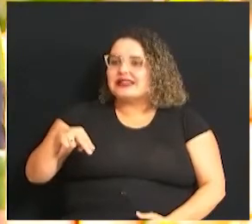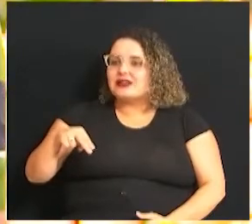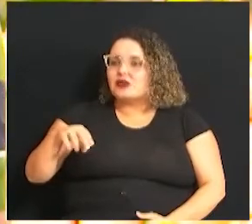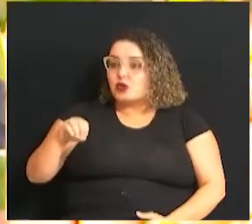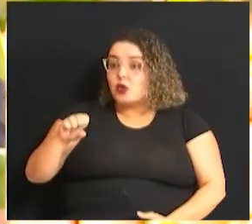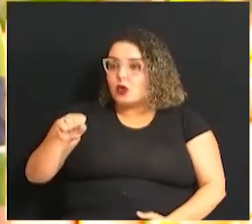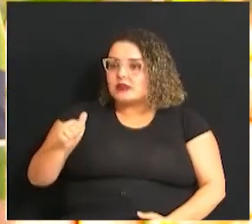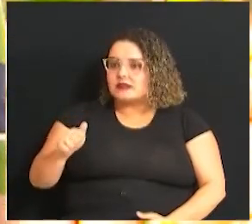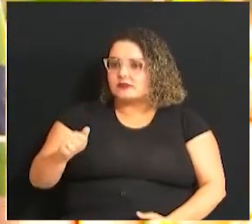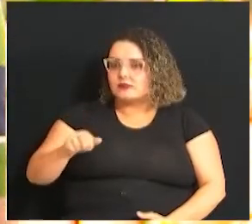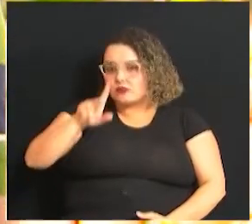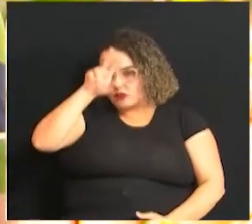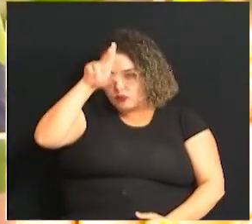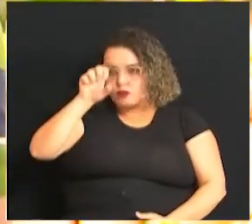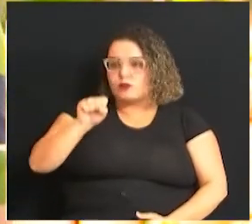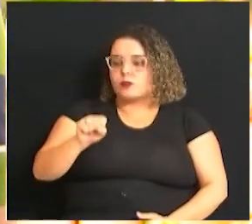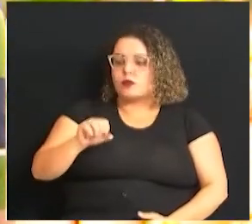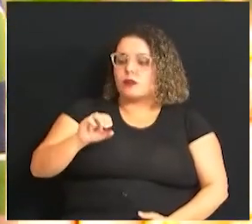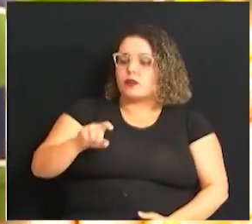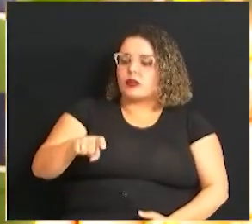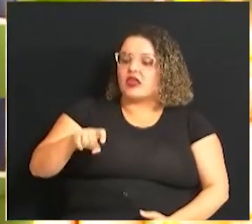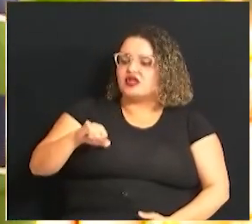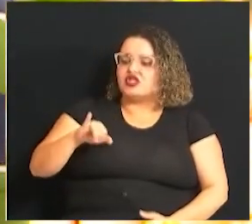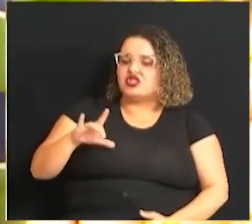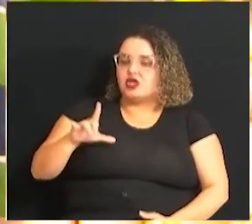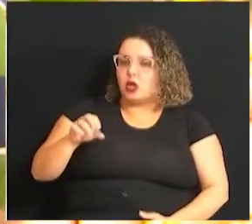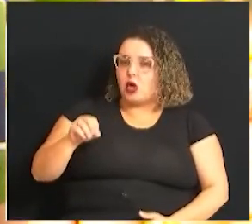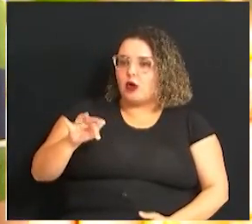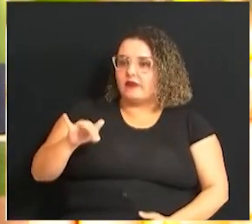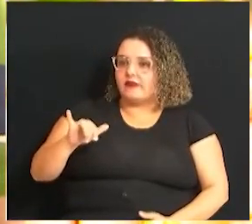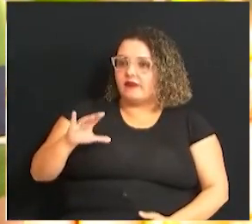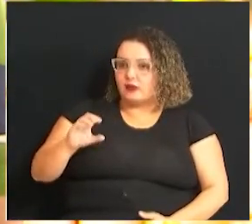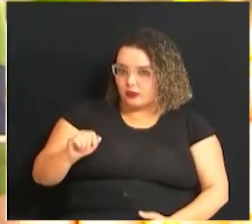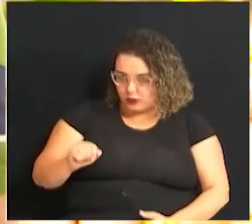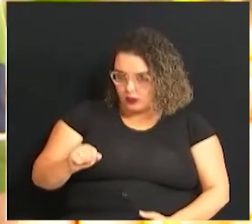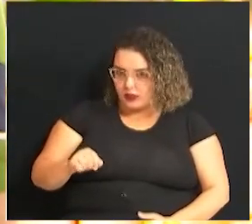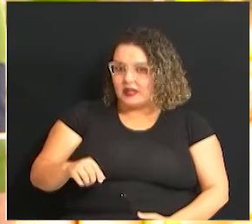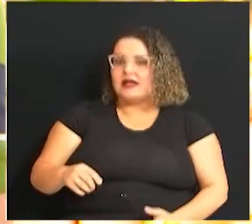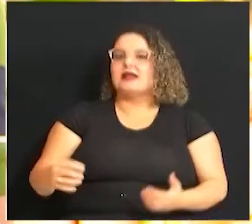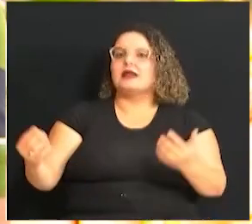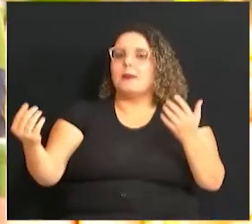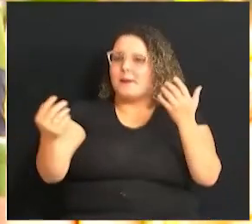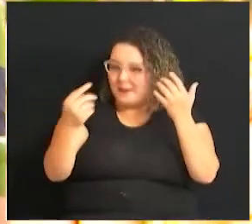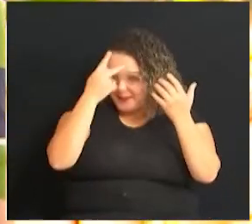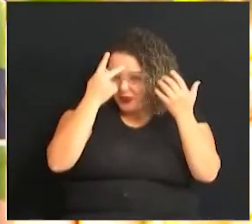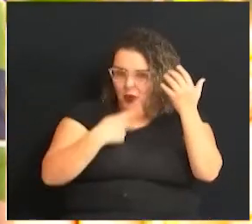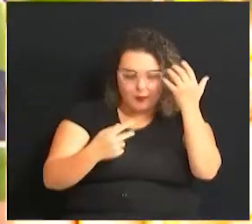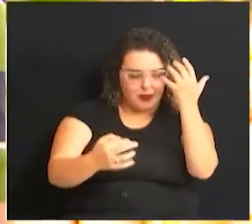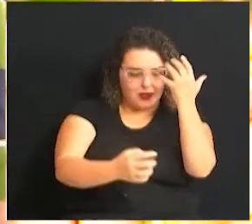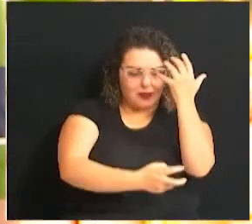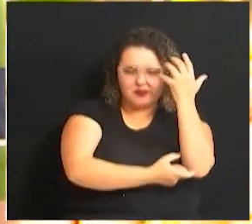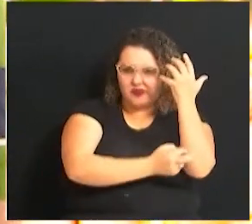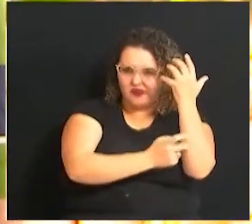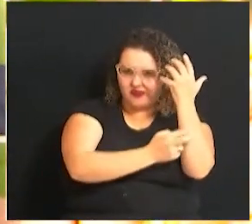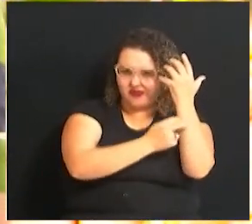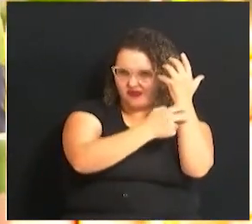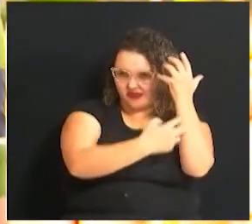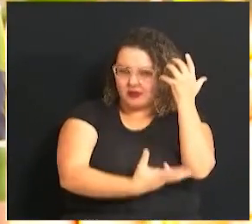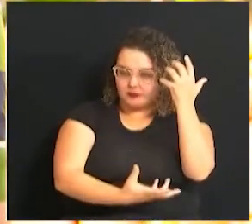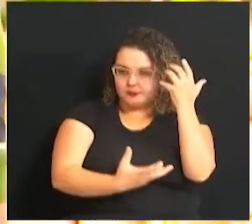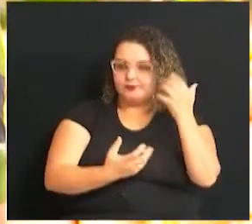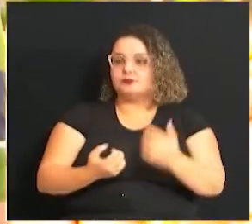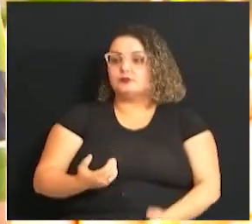resistente ao ataque de insetos xilófagos, que são os que atacam a madeira. E hoje ela é ainda